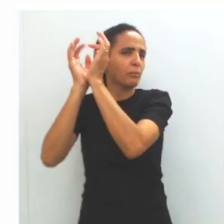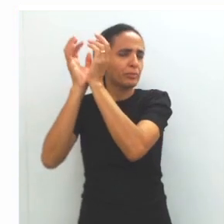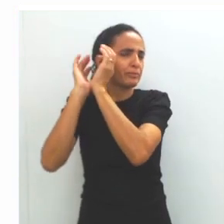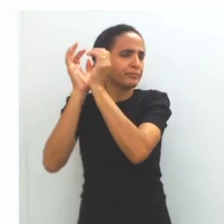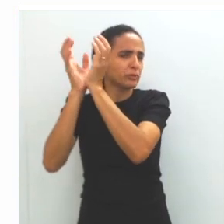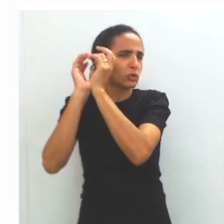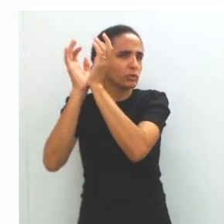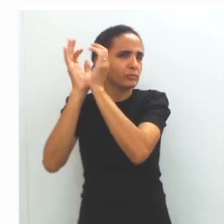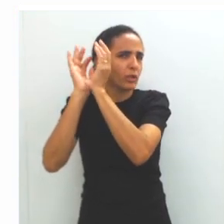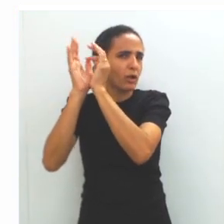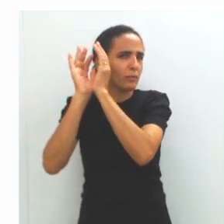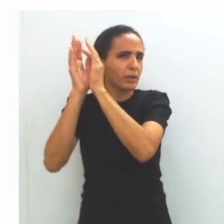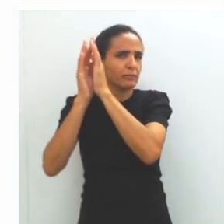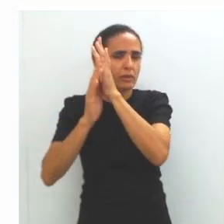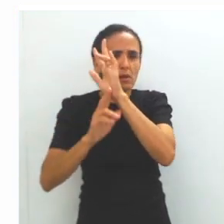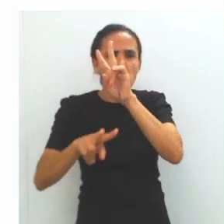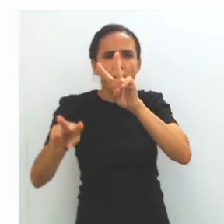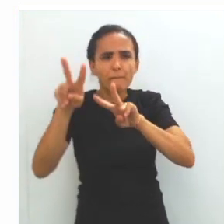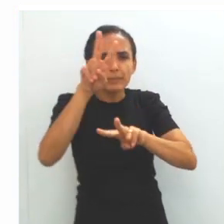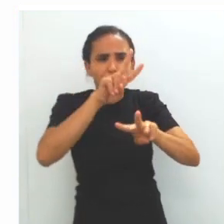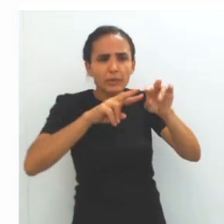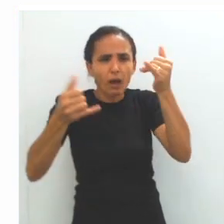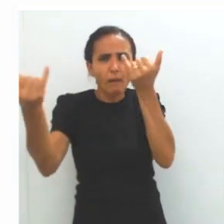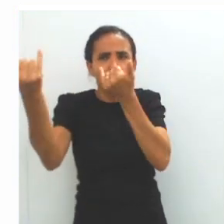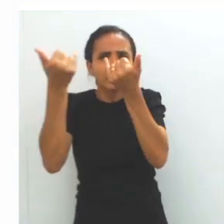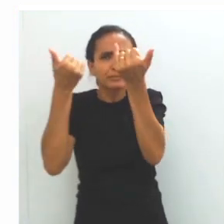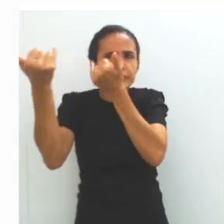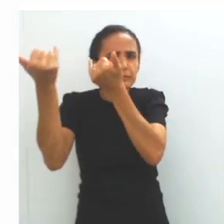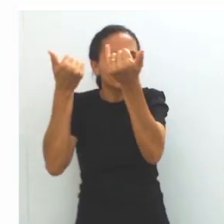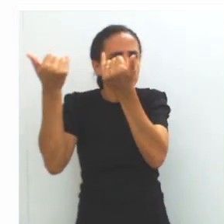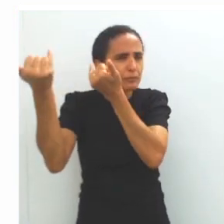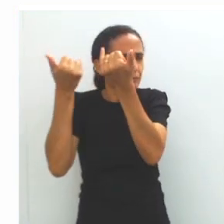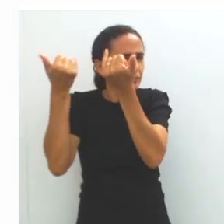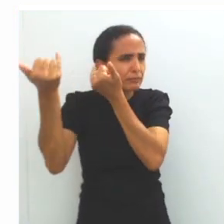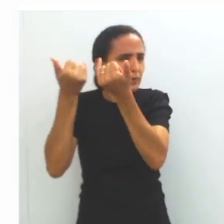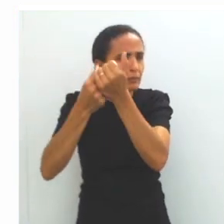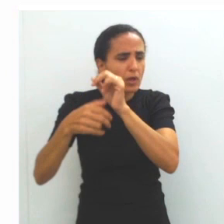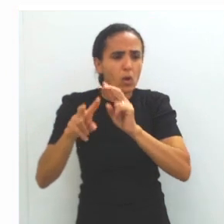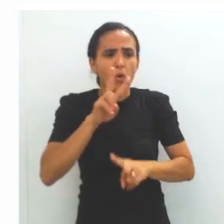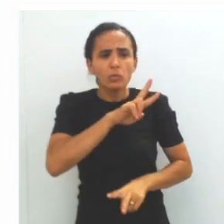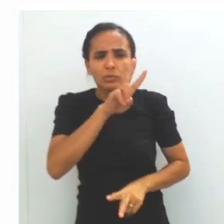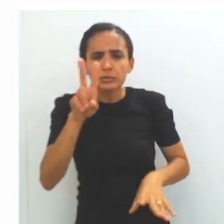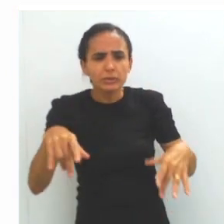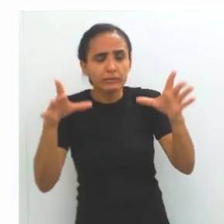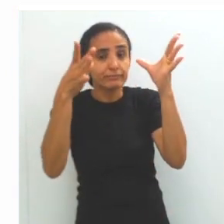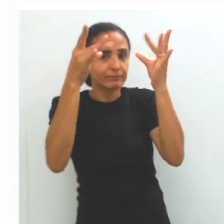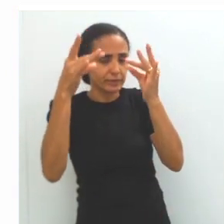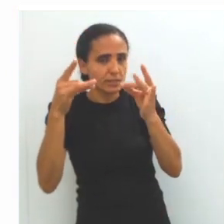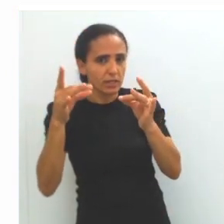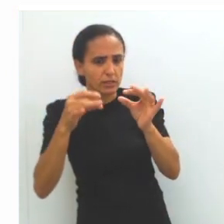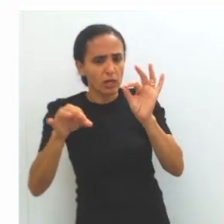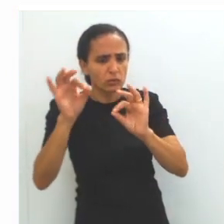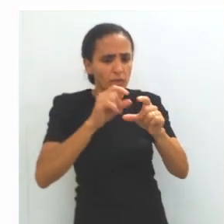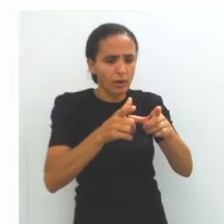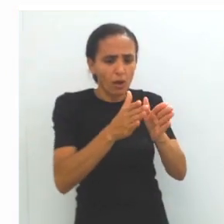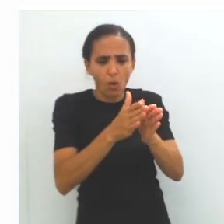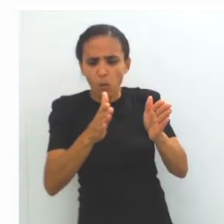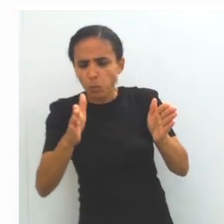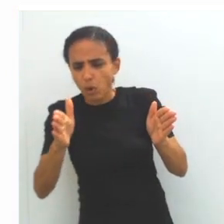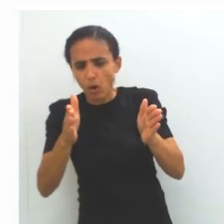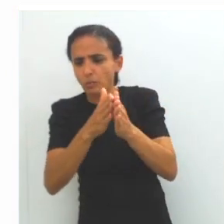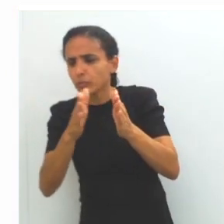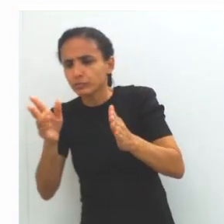cérebro, ele vai pegar as informações de cor do objeto, forma do objeto,